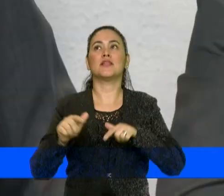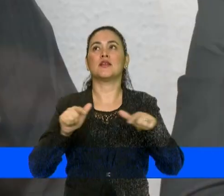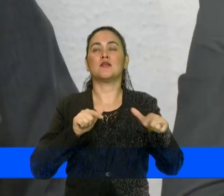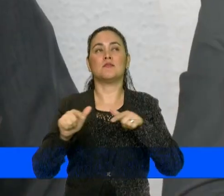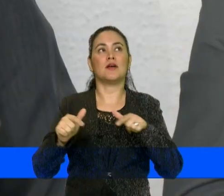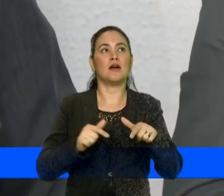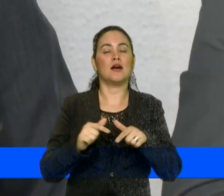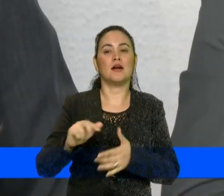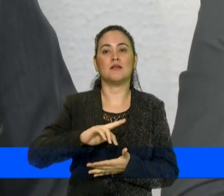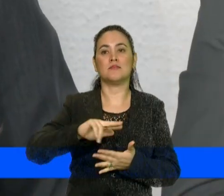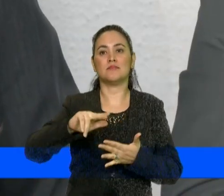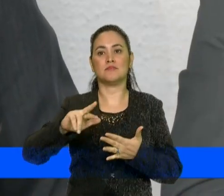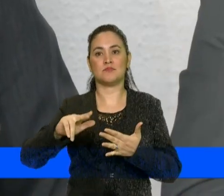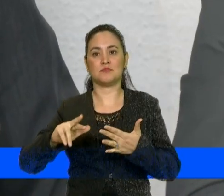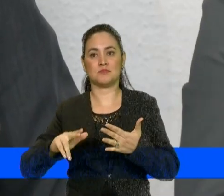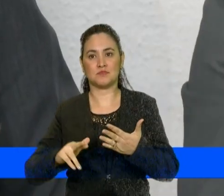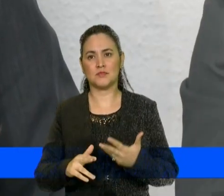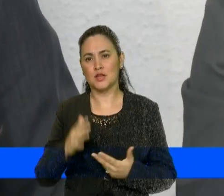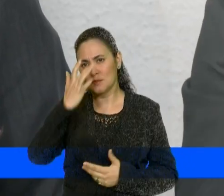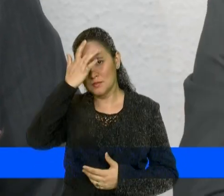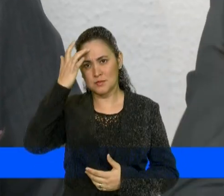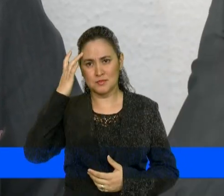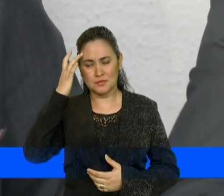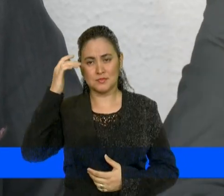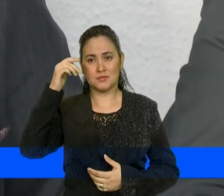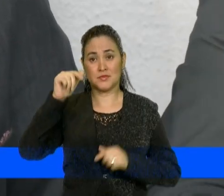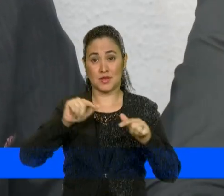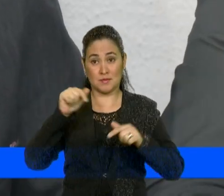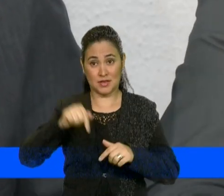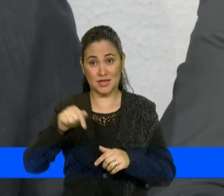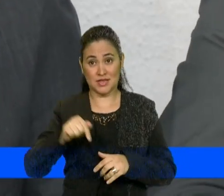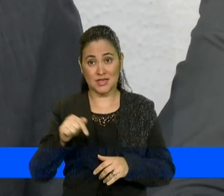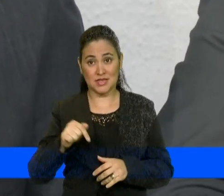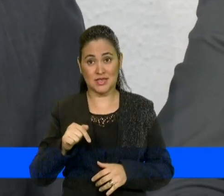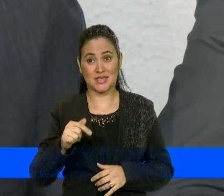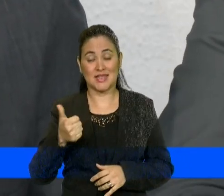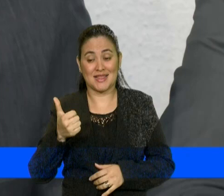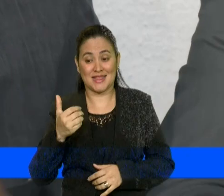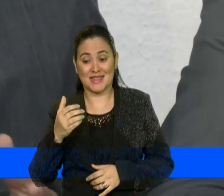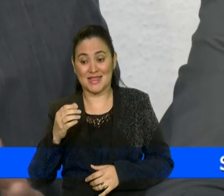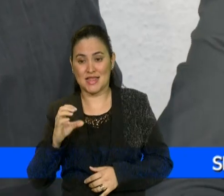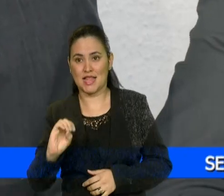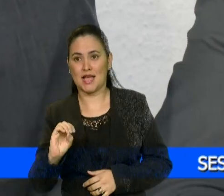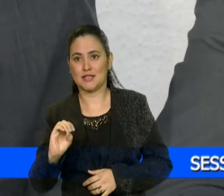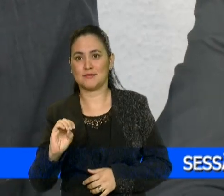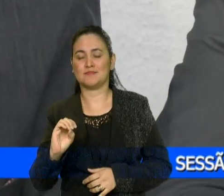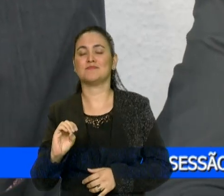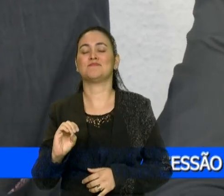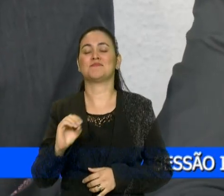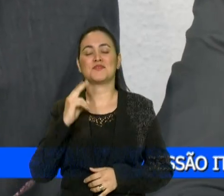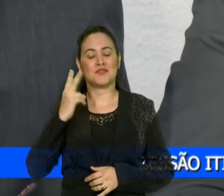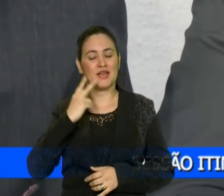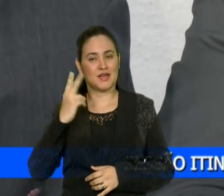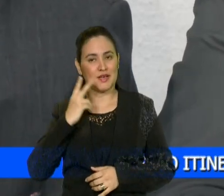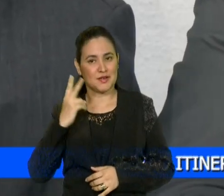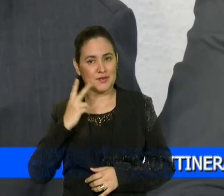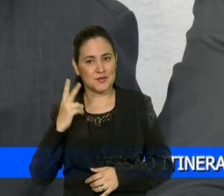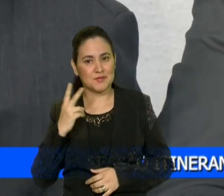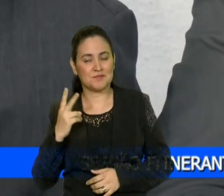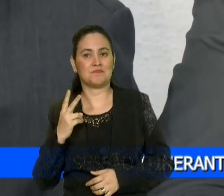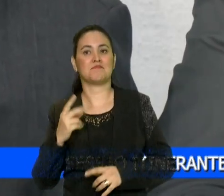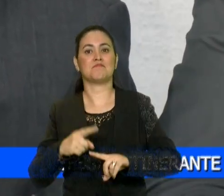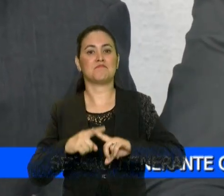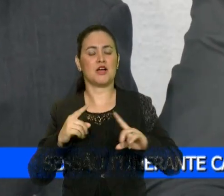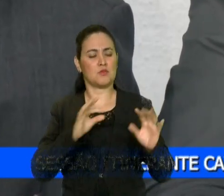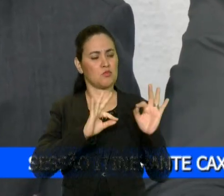receber os nossos 42 parlamentares do nosso Estado. De uma forma que eu agradeço imensamente também